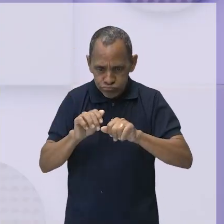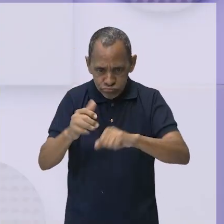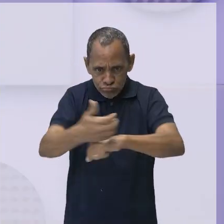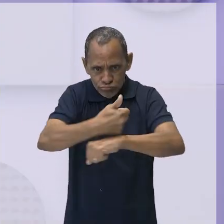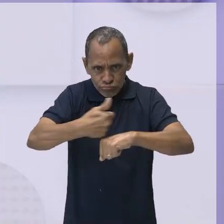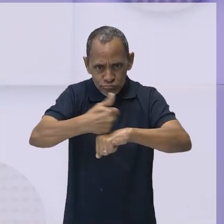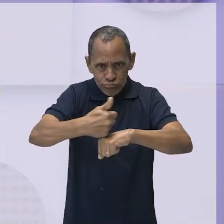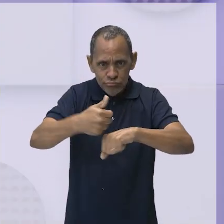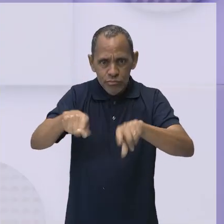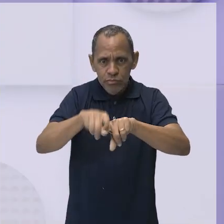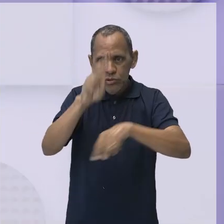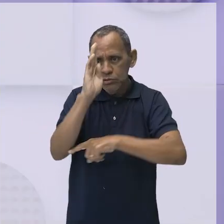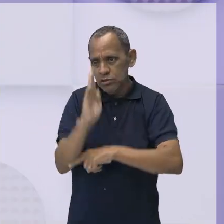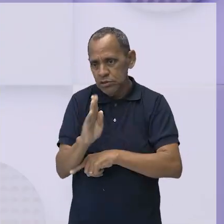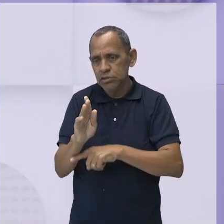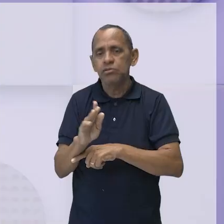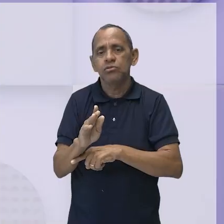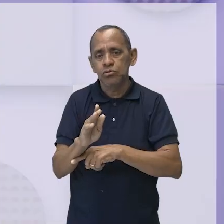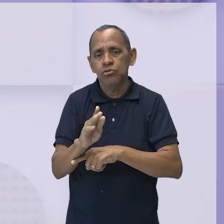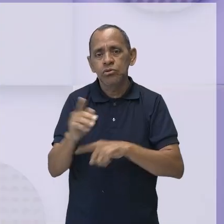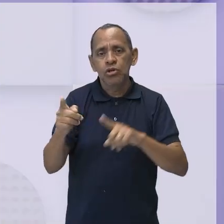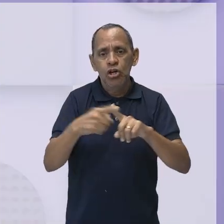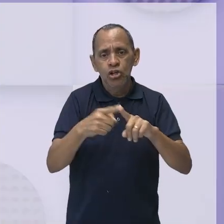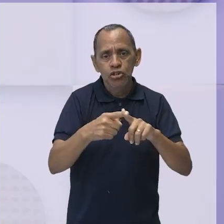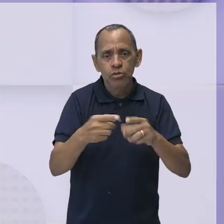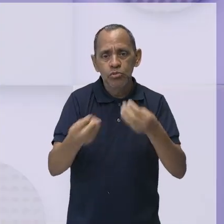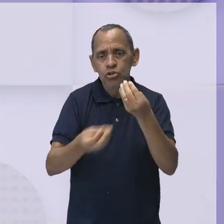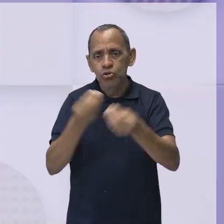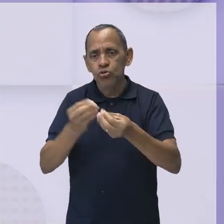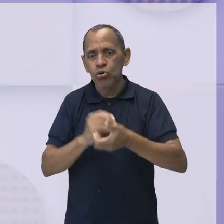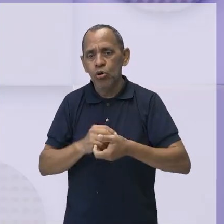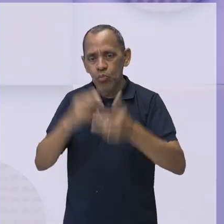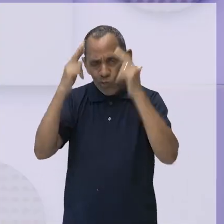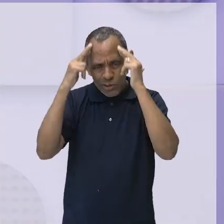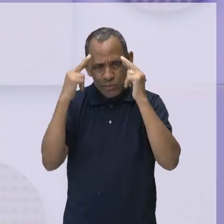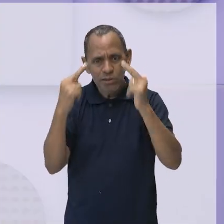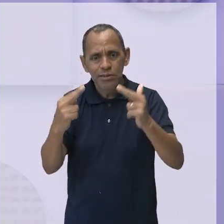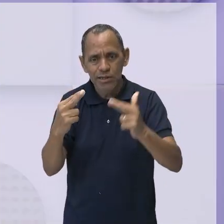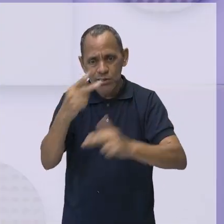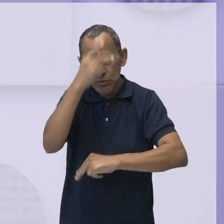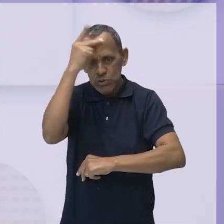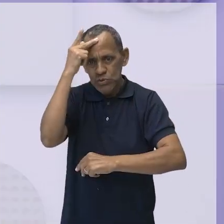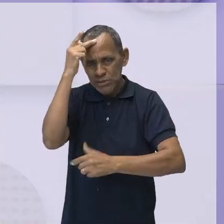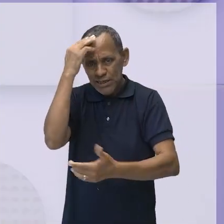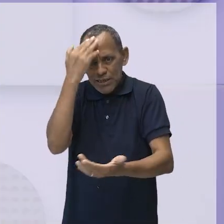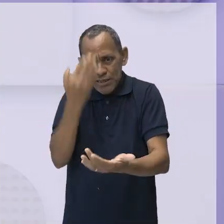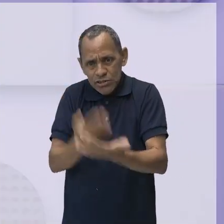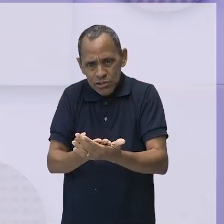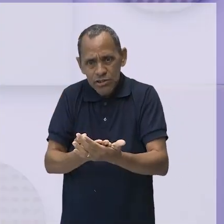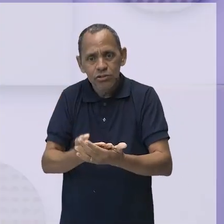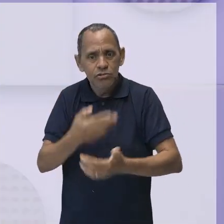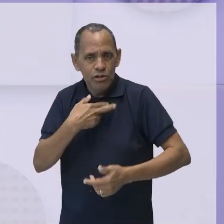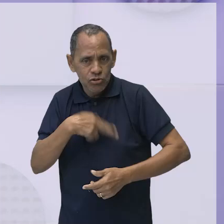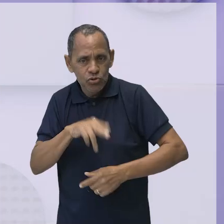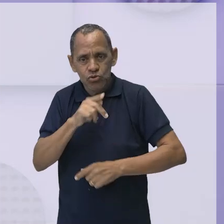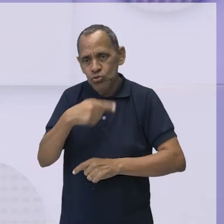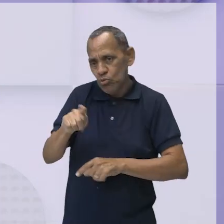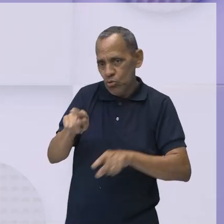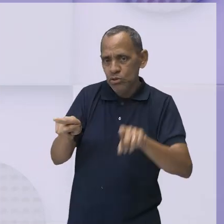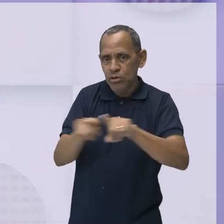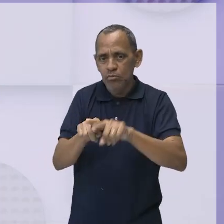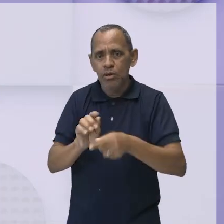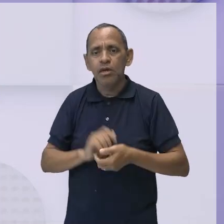respeitar as pessoas que professam outras fés, principalmente o pessoal da matriz africana, aqui de